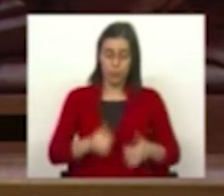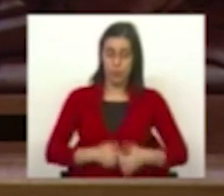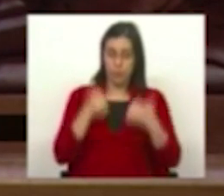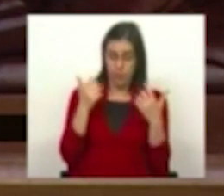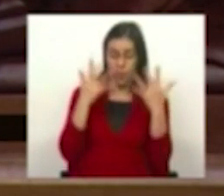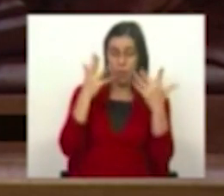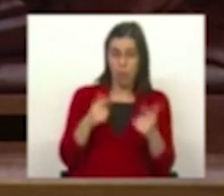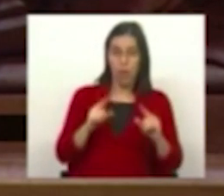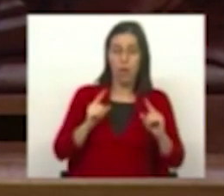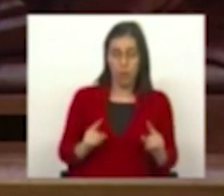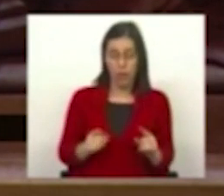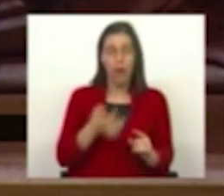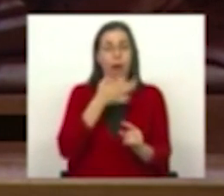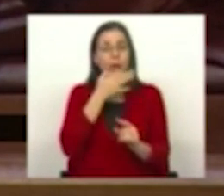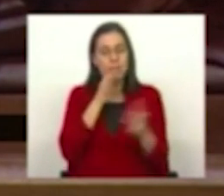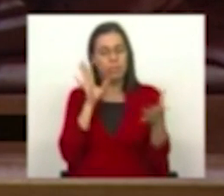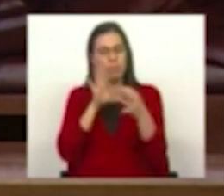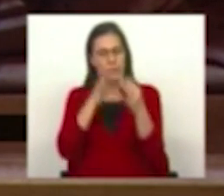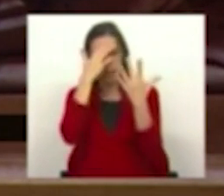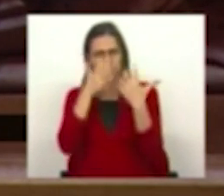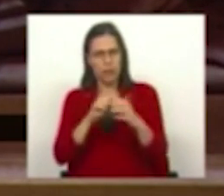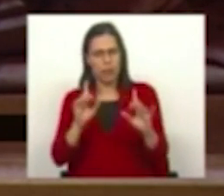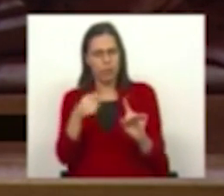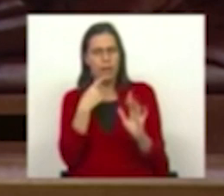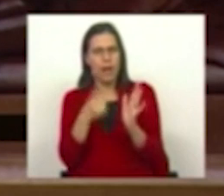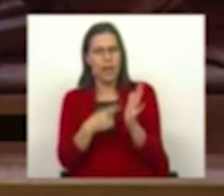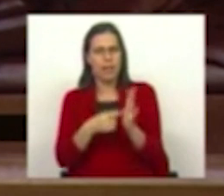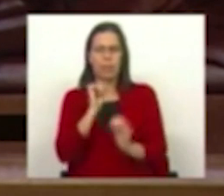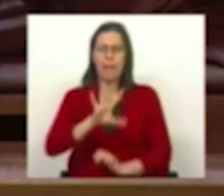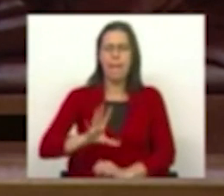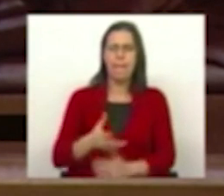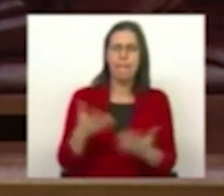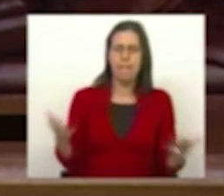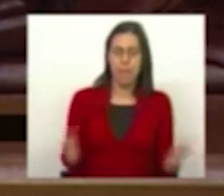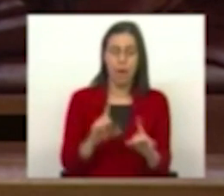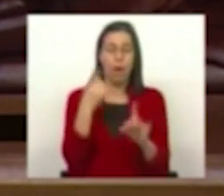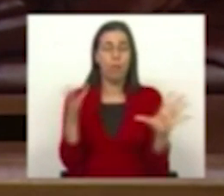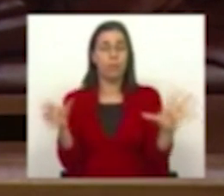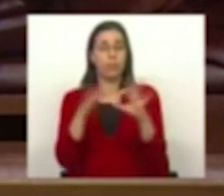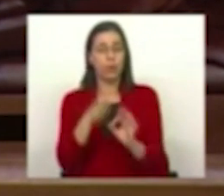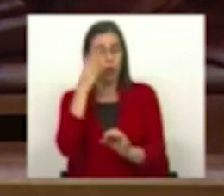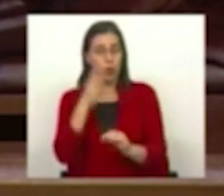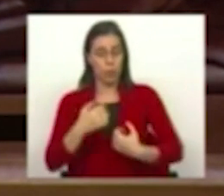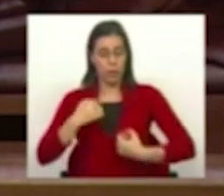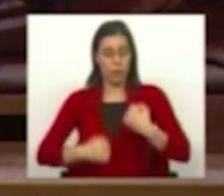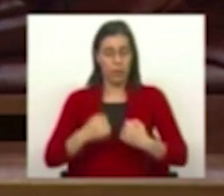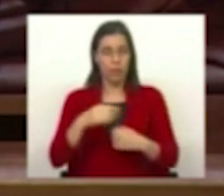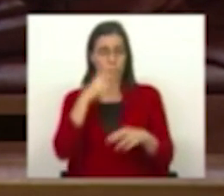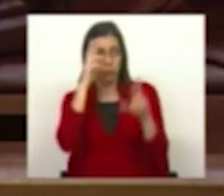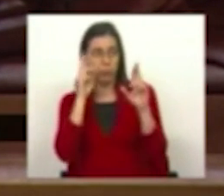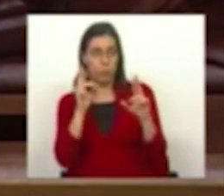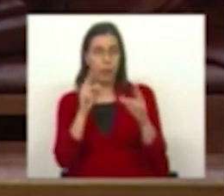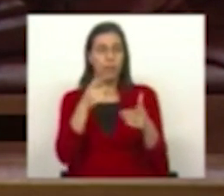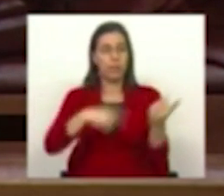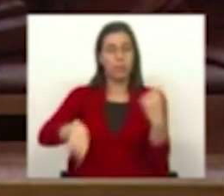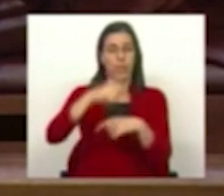dos orçamentos responderia inequivocamente às necessidades do país. Iria ao encontro das justas reivindicações e expectativas do